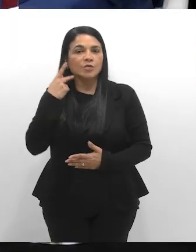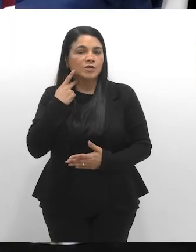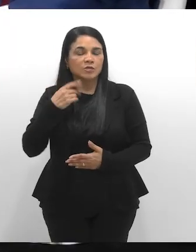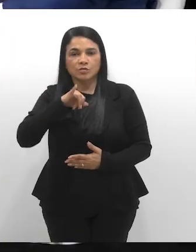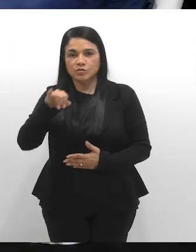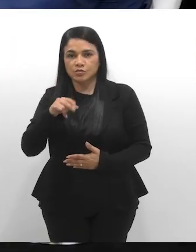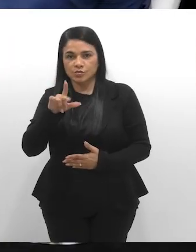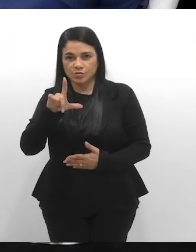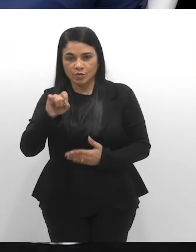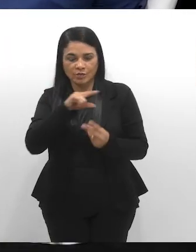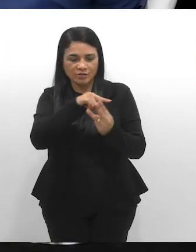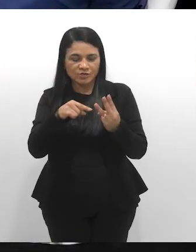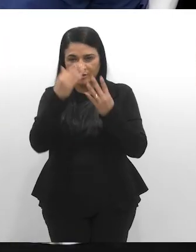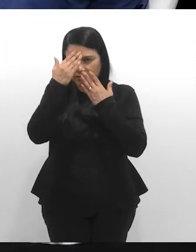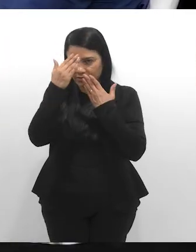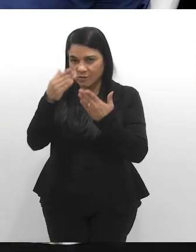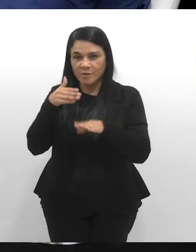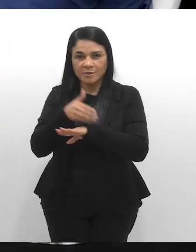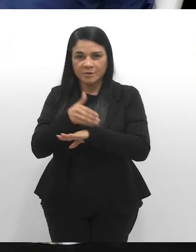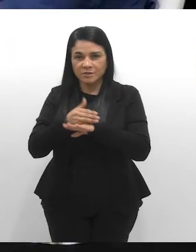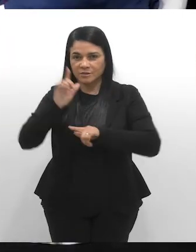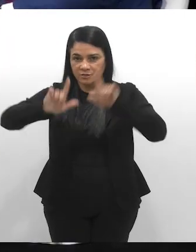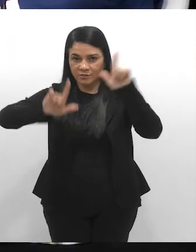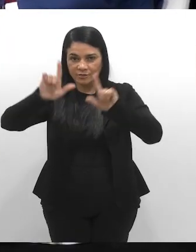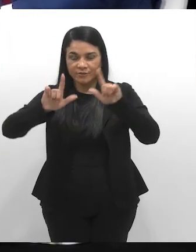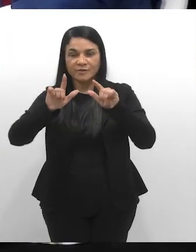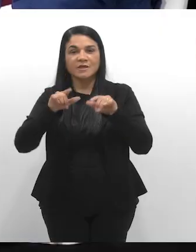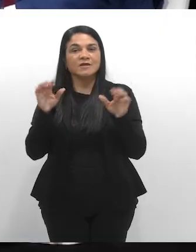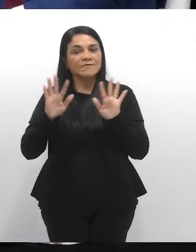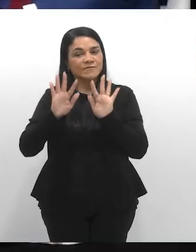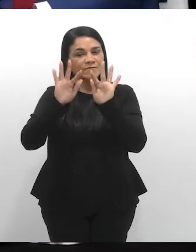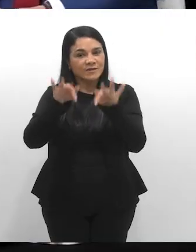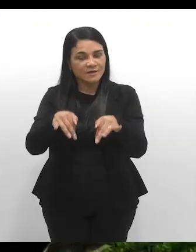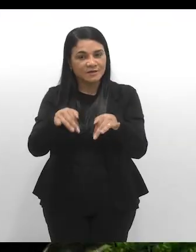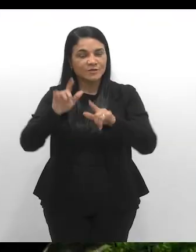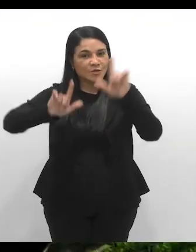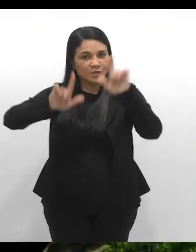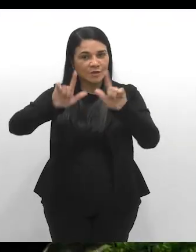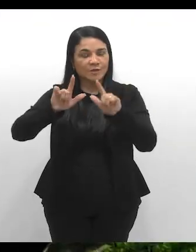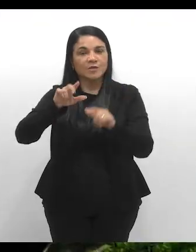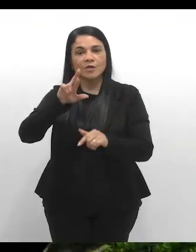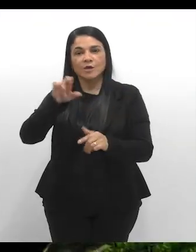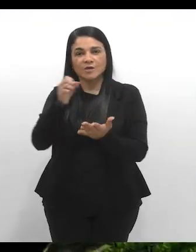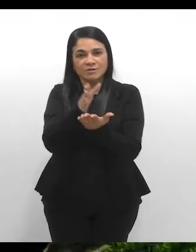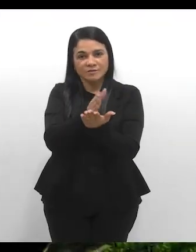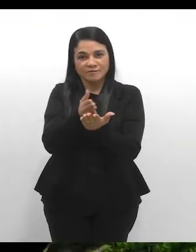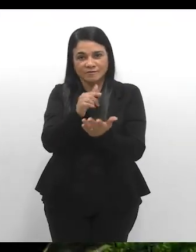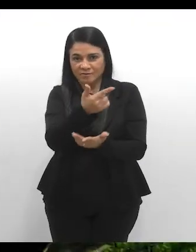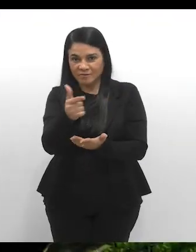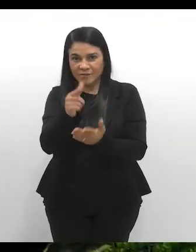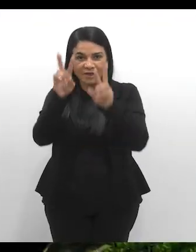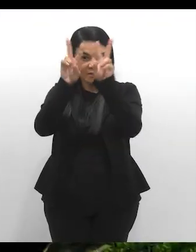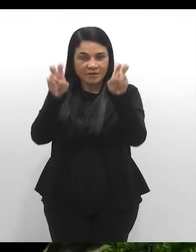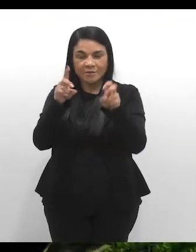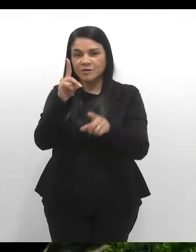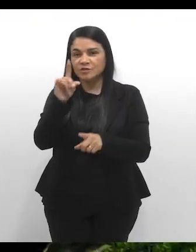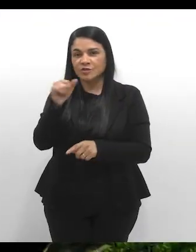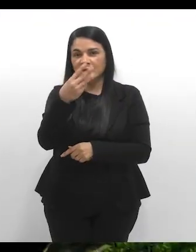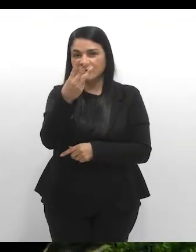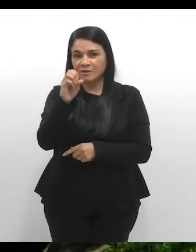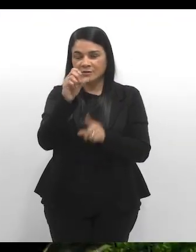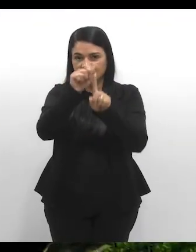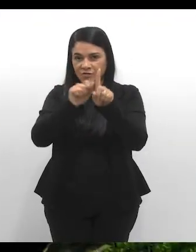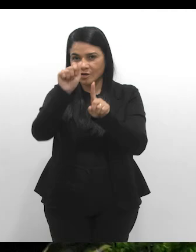Dani Monteiro, procurador Júlio. Muito obrigado aos três pela participação aqui no nosso programa. E com isso encerramos mais um programa Rio Sem